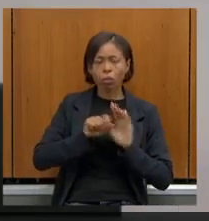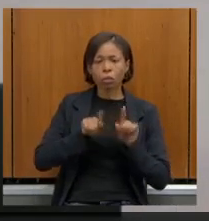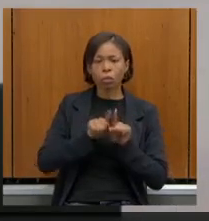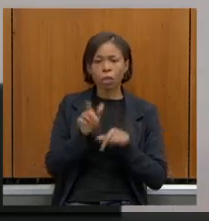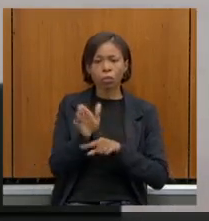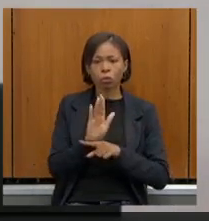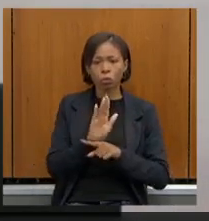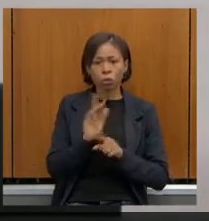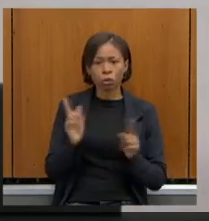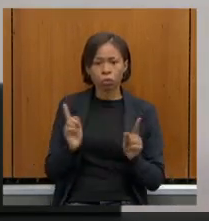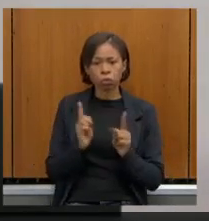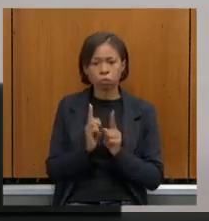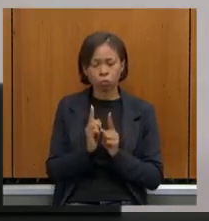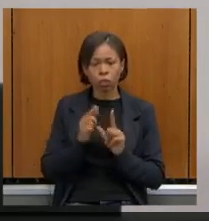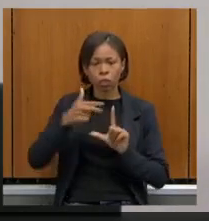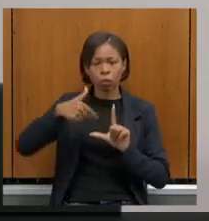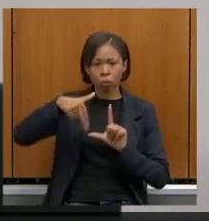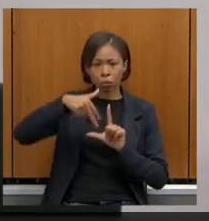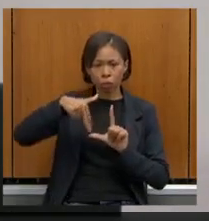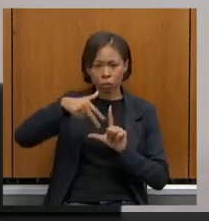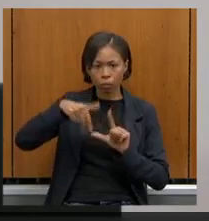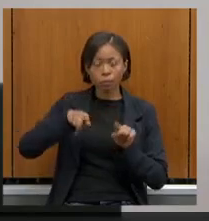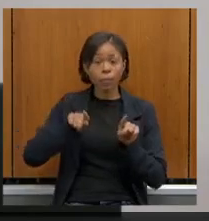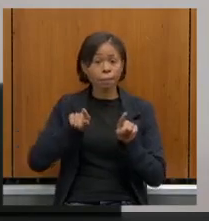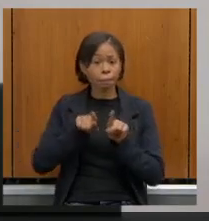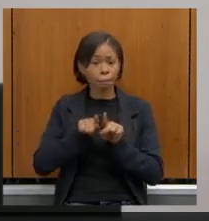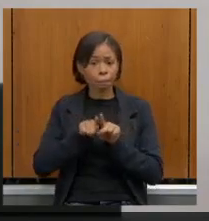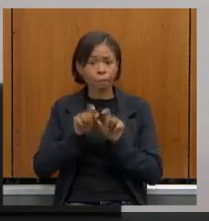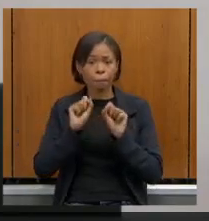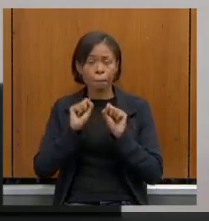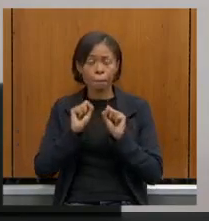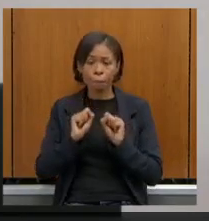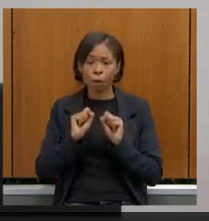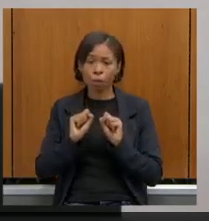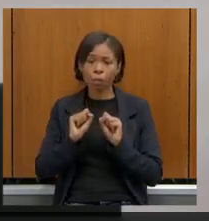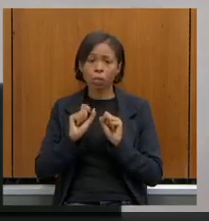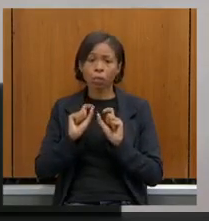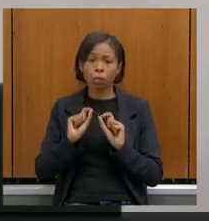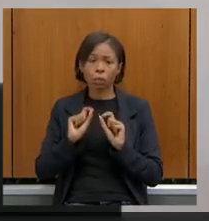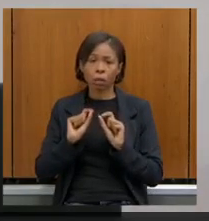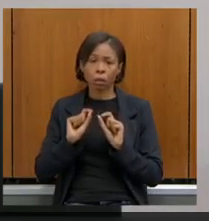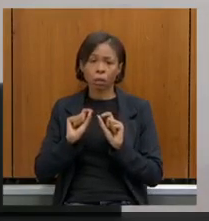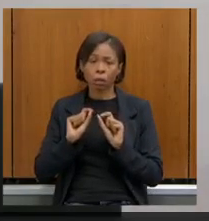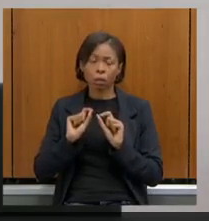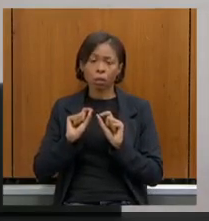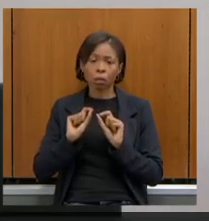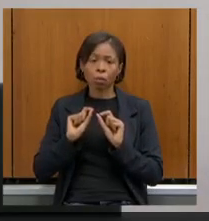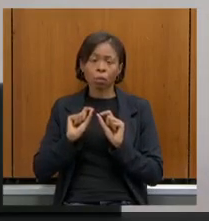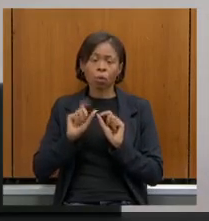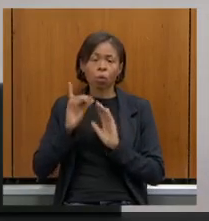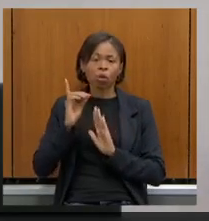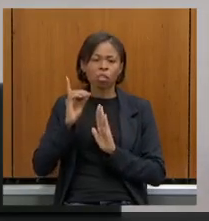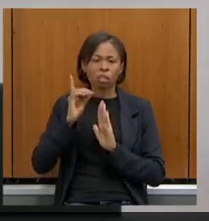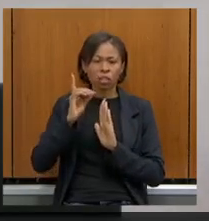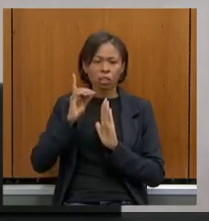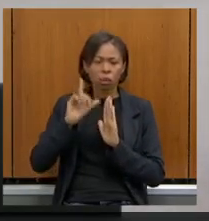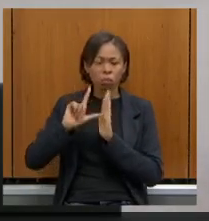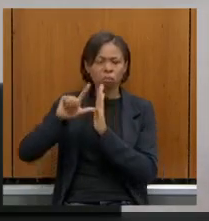de animação e também que postergue a sessão dos direitos de